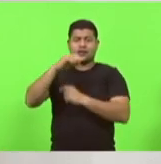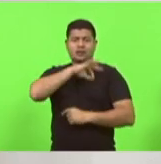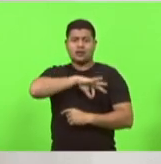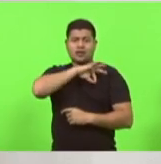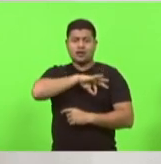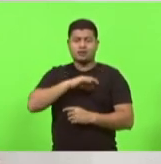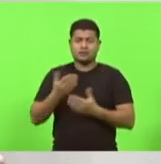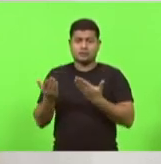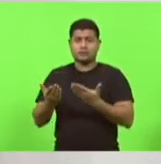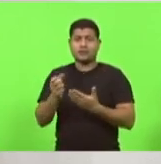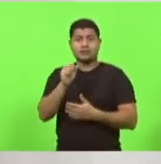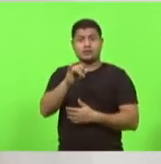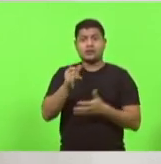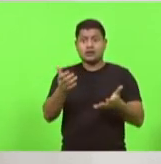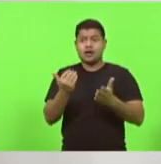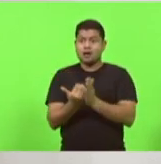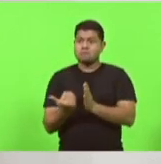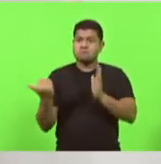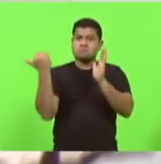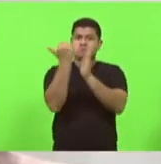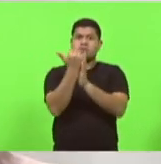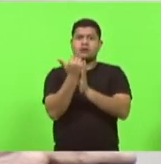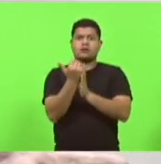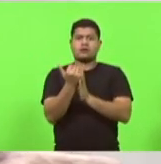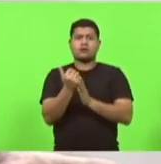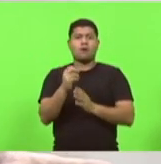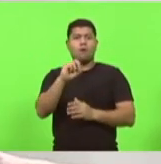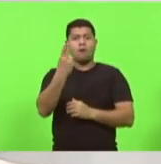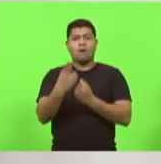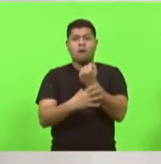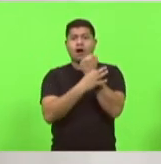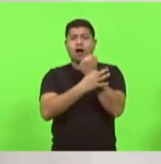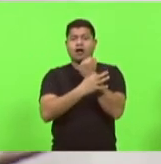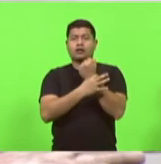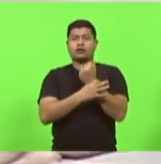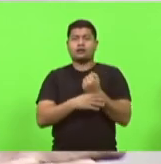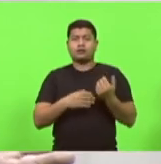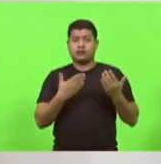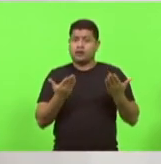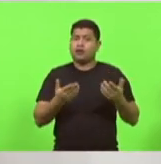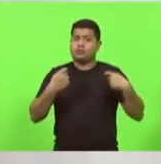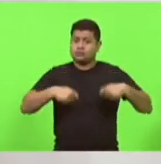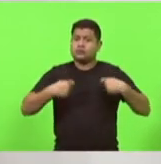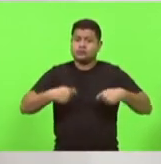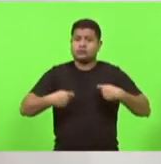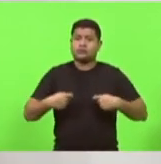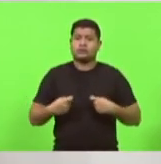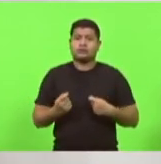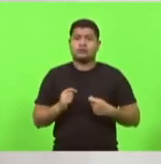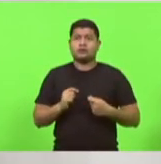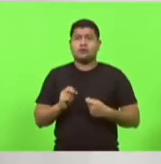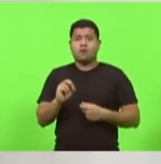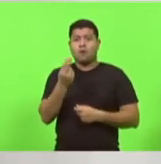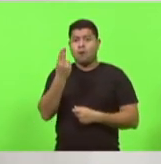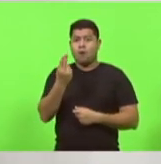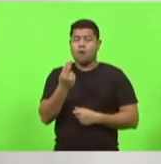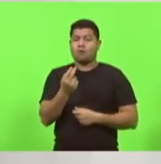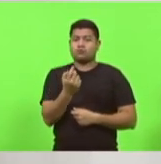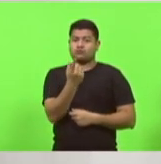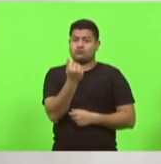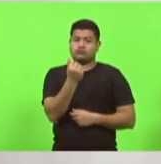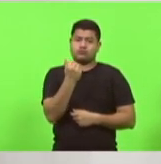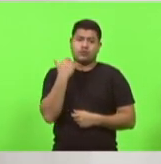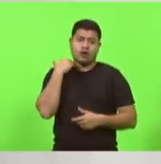ter uma pensão maior, uma garantia maior, ele vai ter que fazer ou uma poupança ou